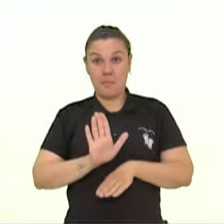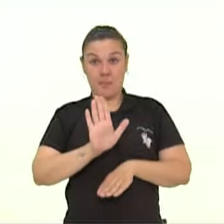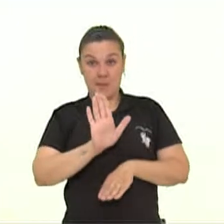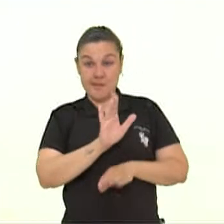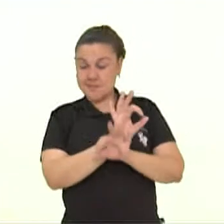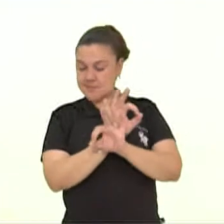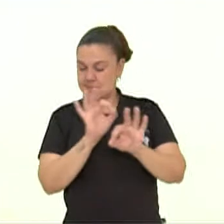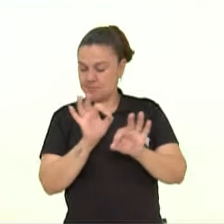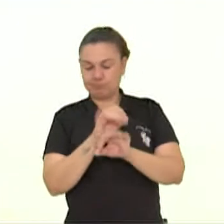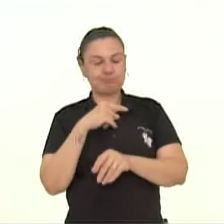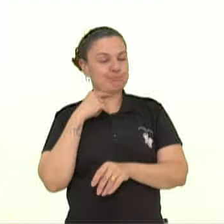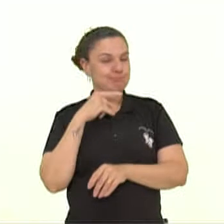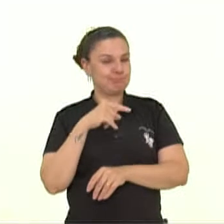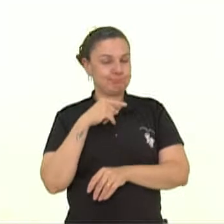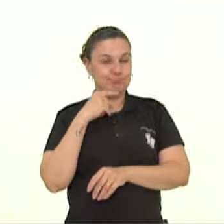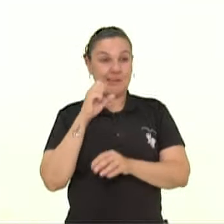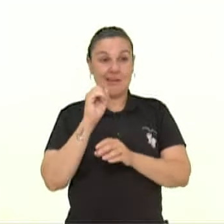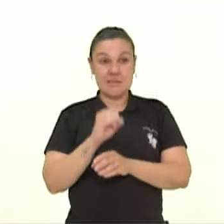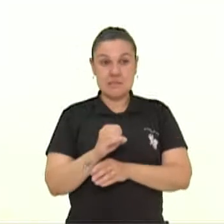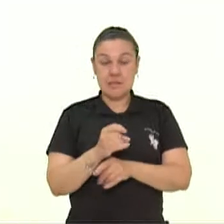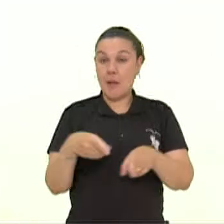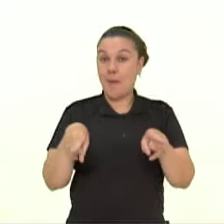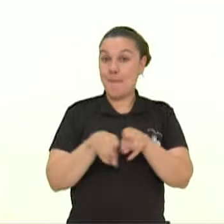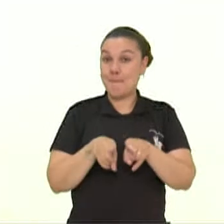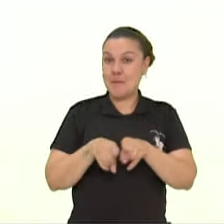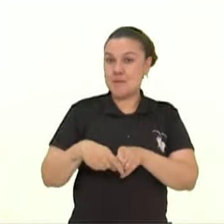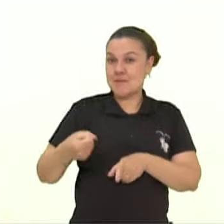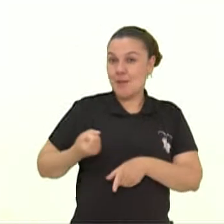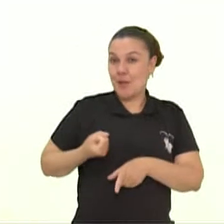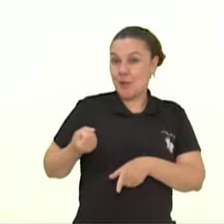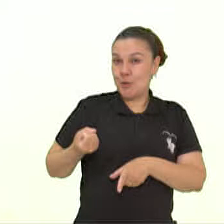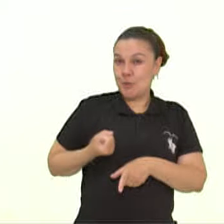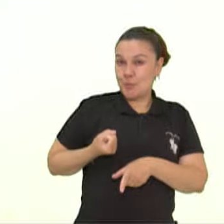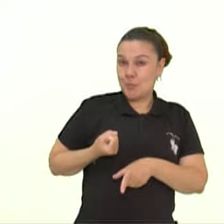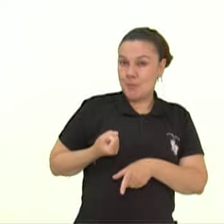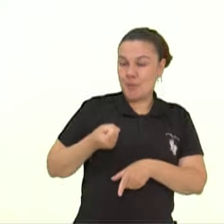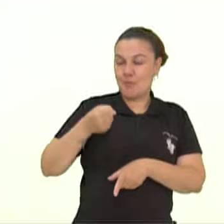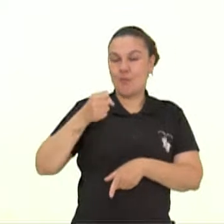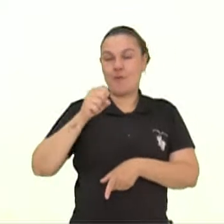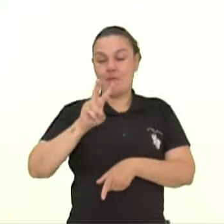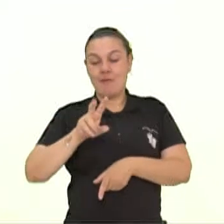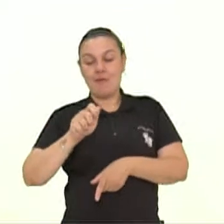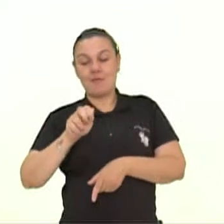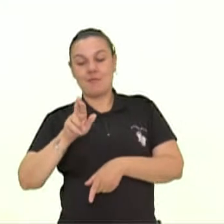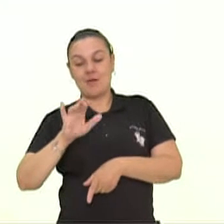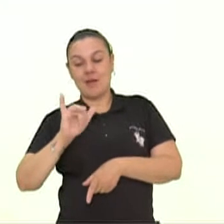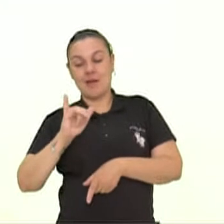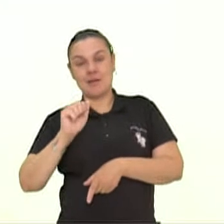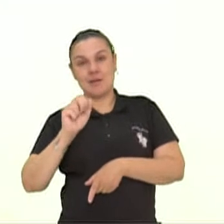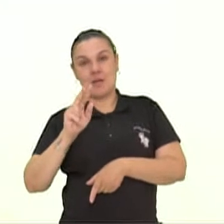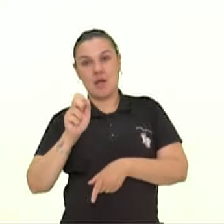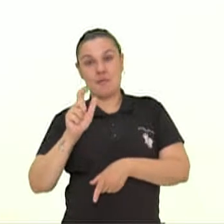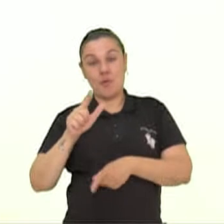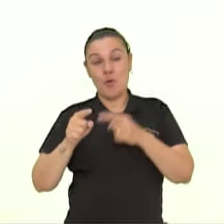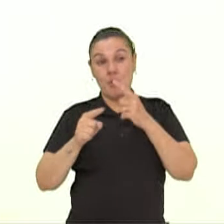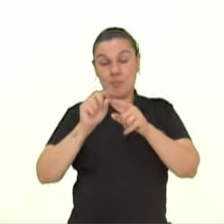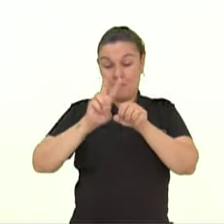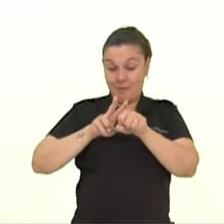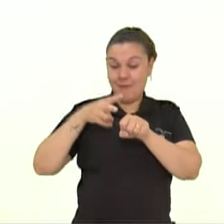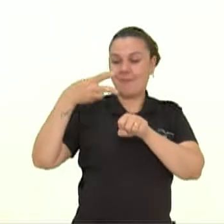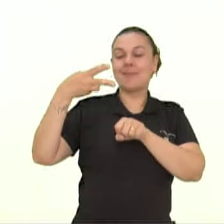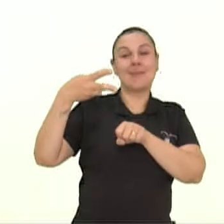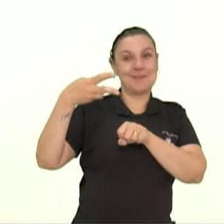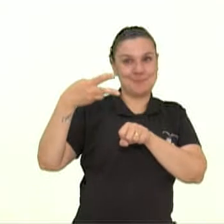não é possível expressar a variância na mesma unidade dos valores da variável, uma vez que os desvios são elevados ao